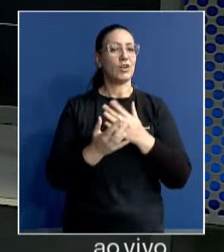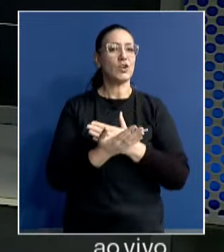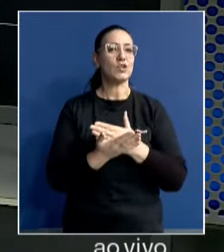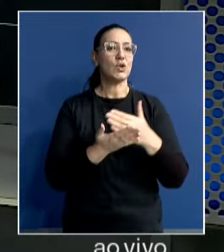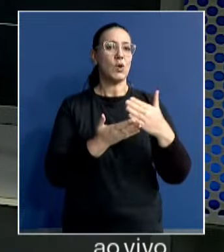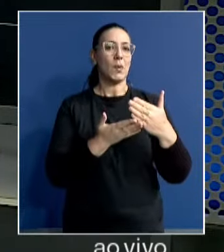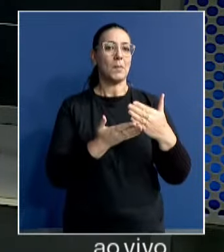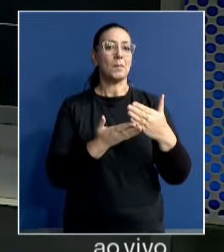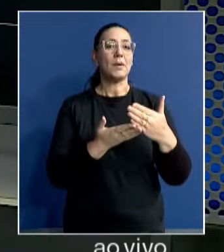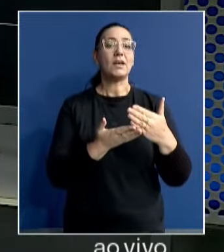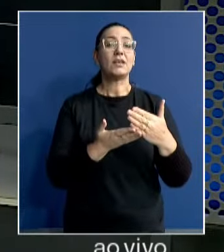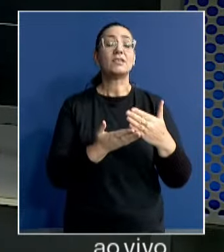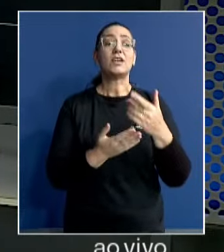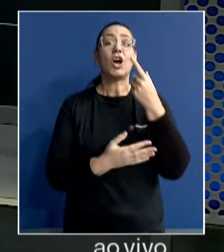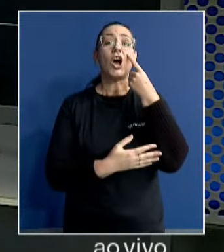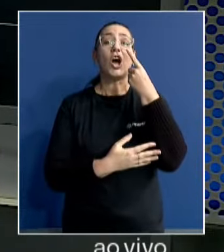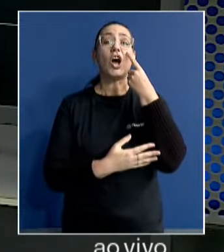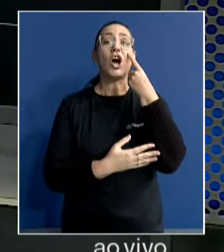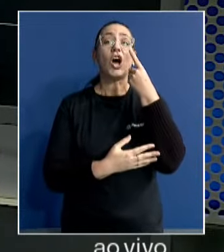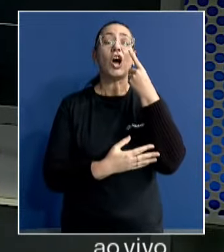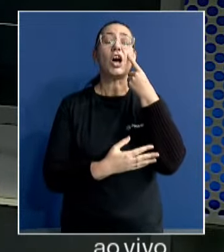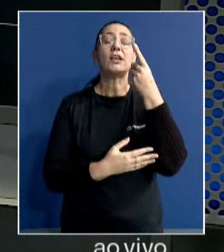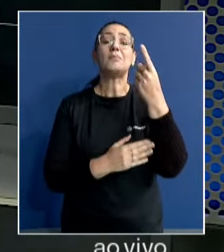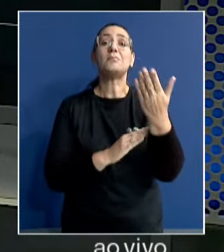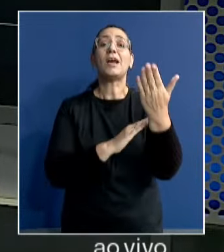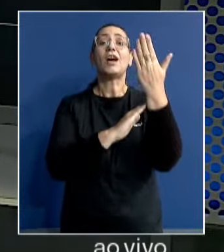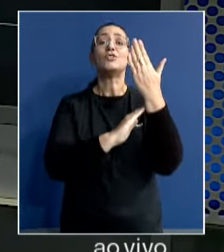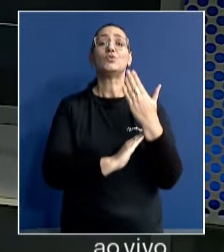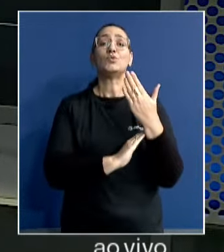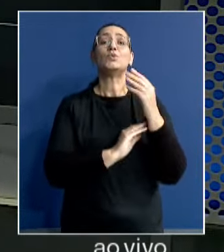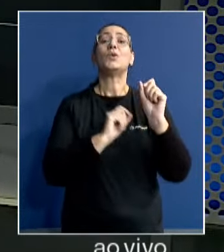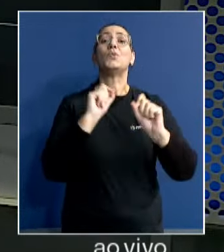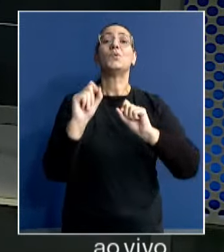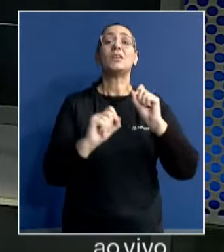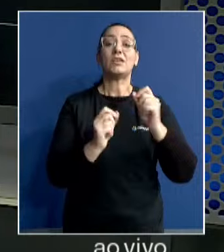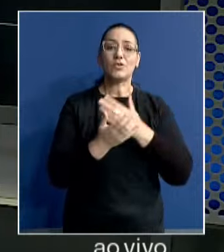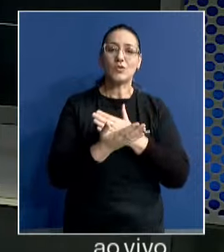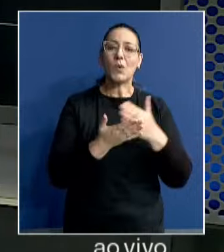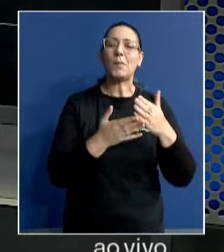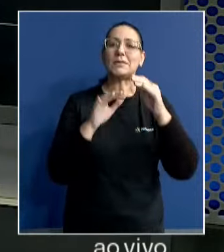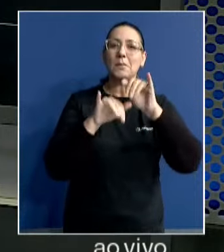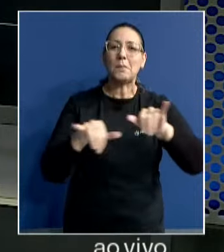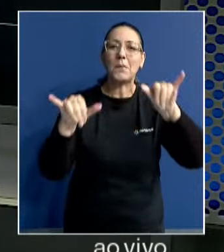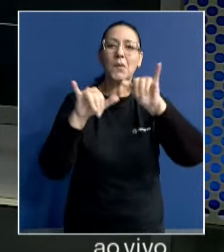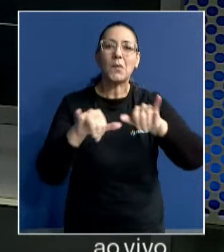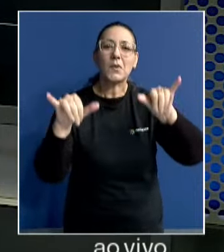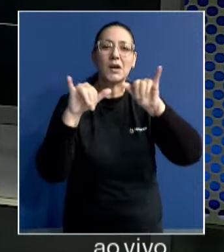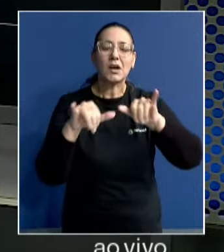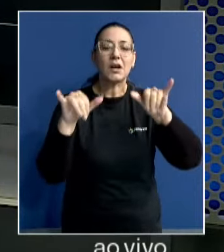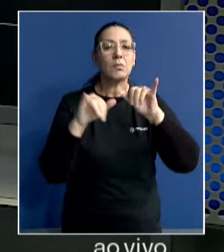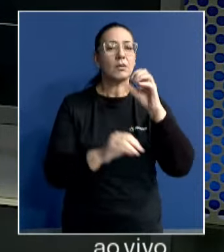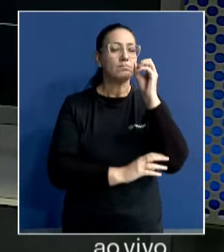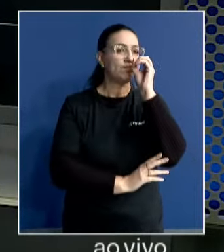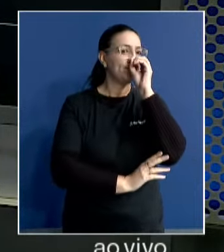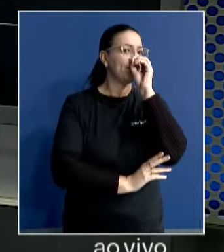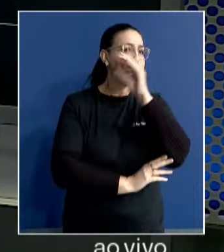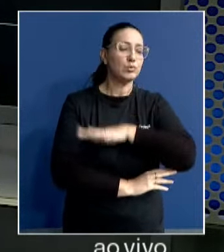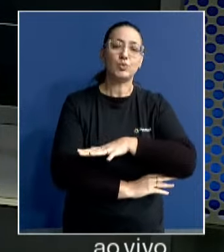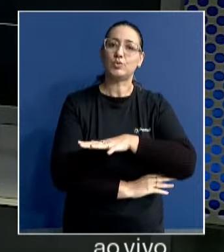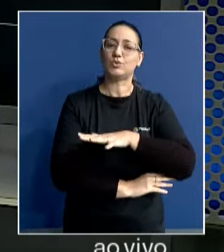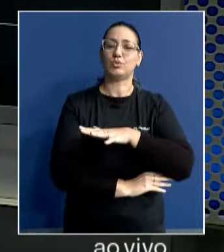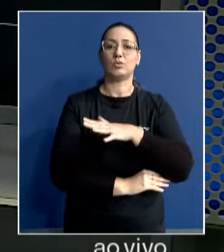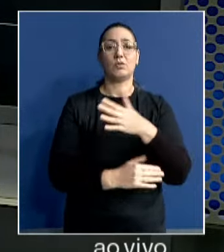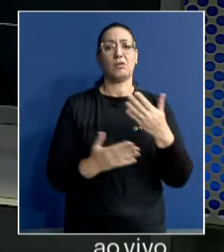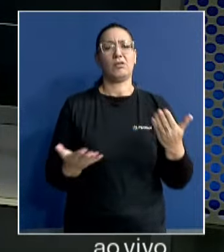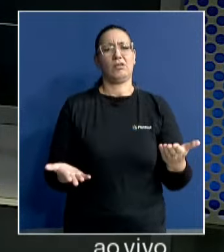Começa o programa. Alô, pessoal aí de cima, me ajuda aí, meu irmão. Isso. A gente começa o programa de hoje com um absurdo que aconteceu num dos